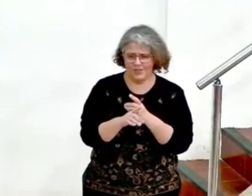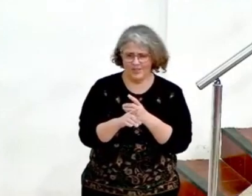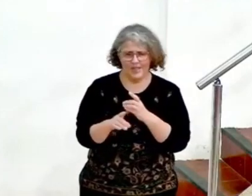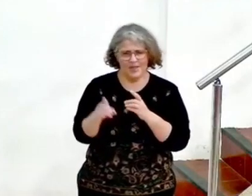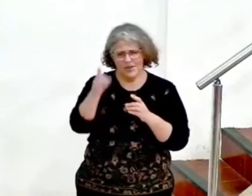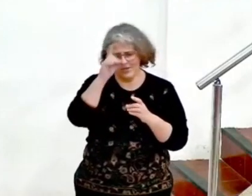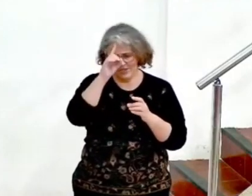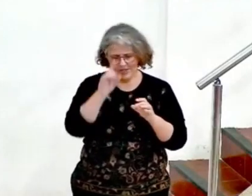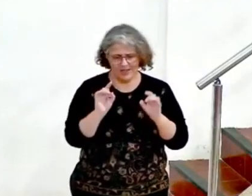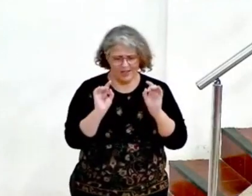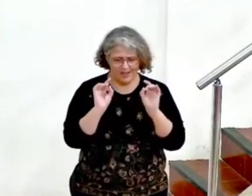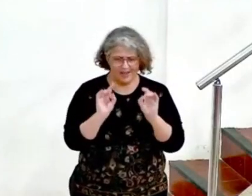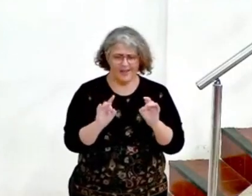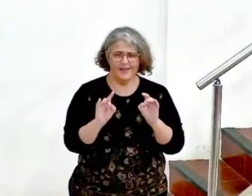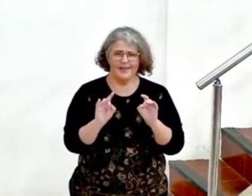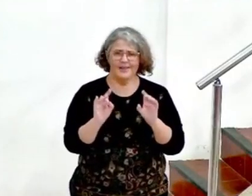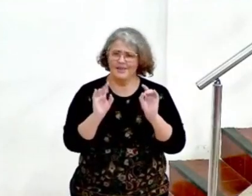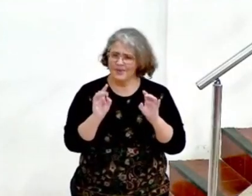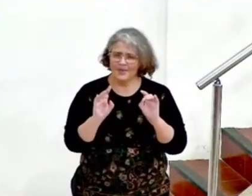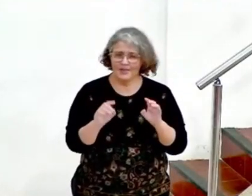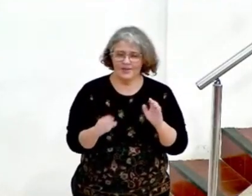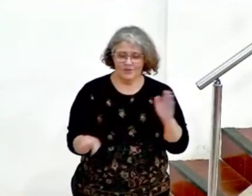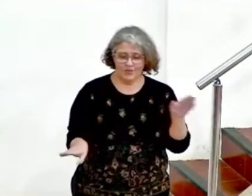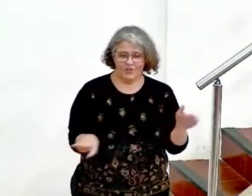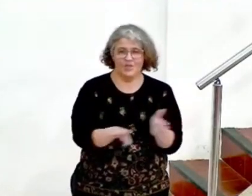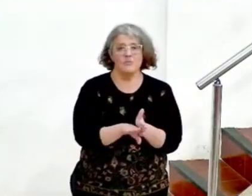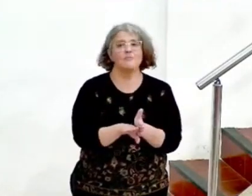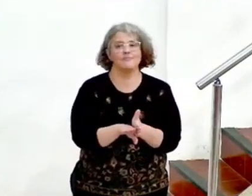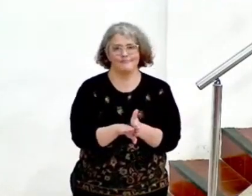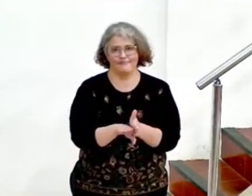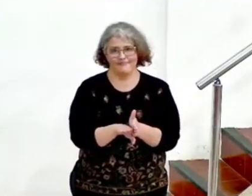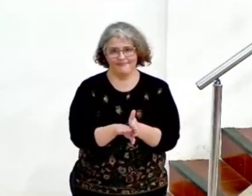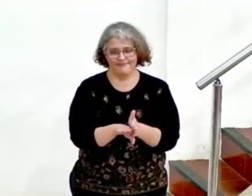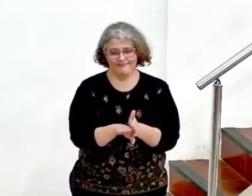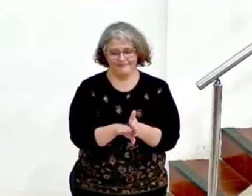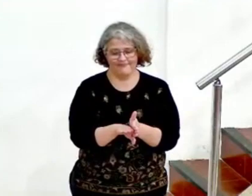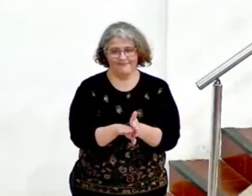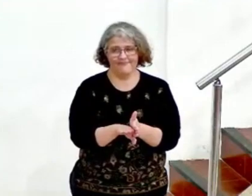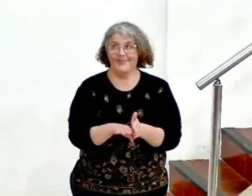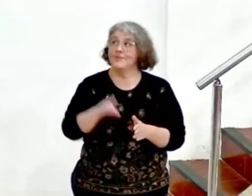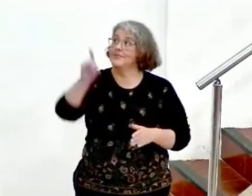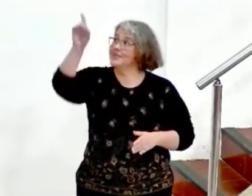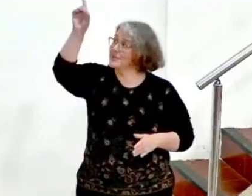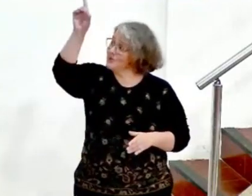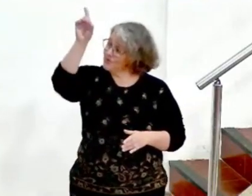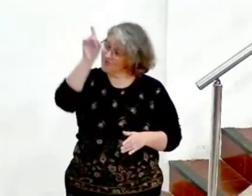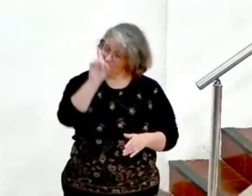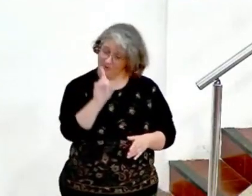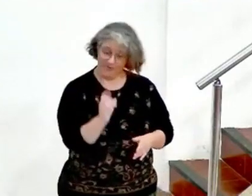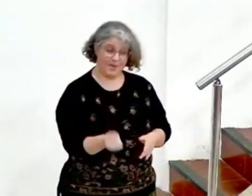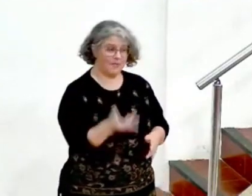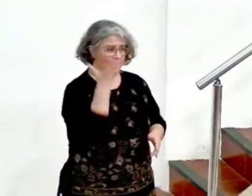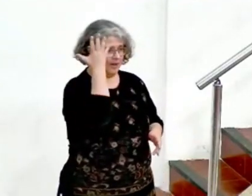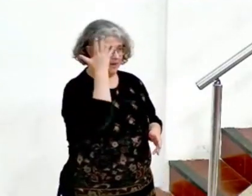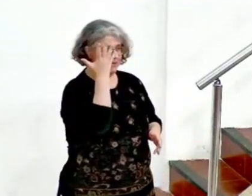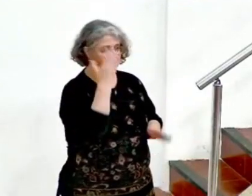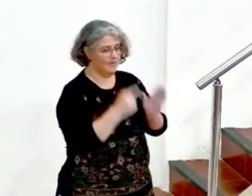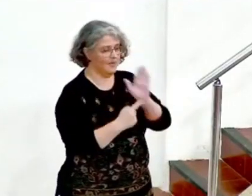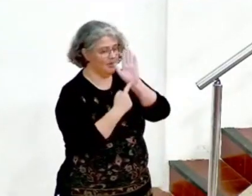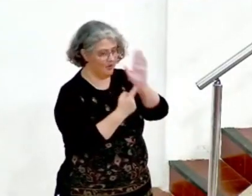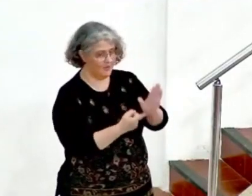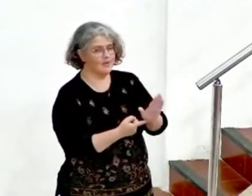Cumpriu-se um ano do que Deus havia falado a ela, e agora Deus aparece. E aparece para revelar